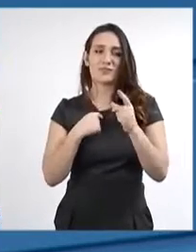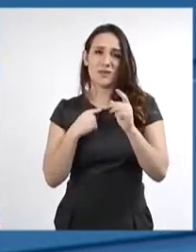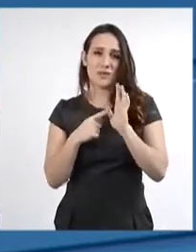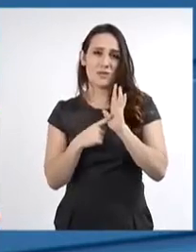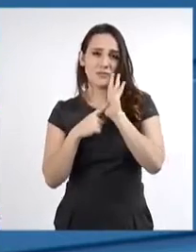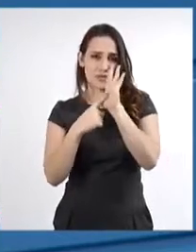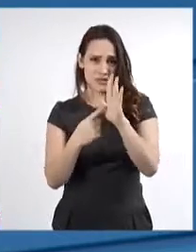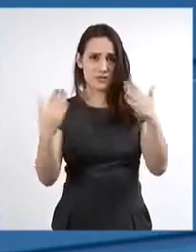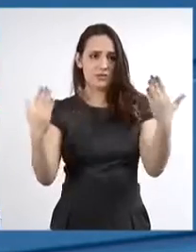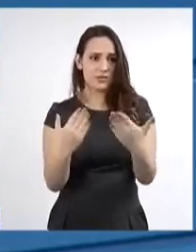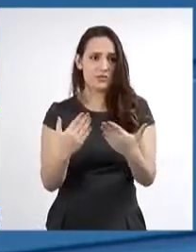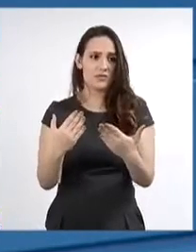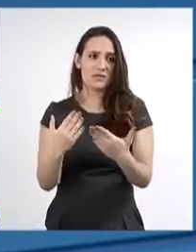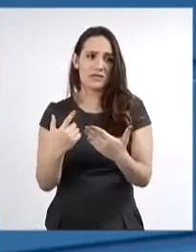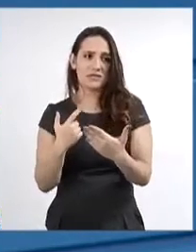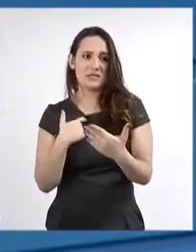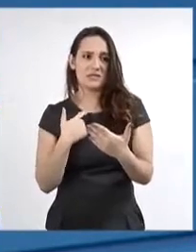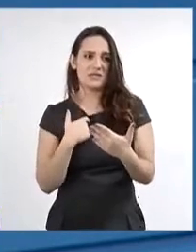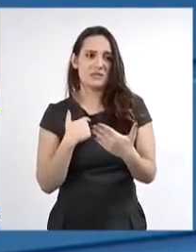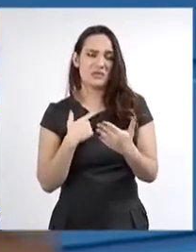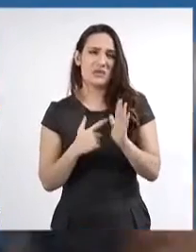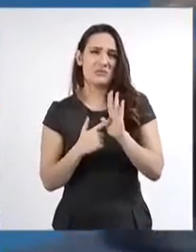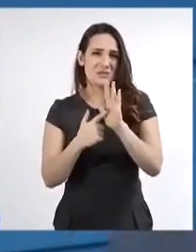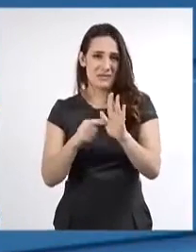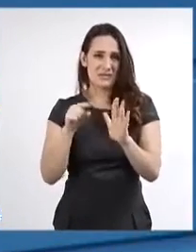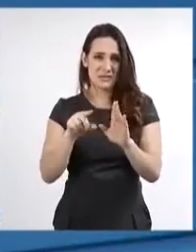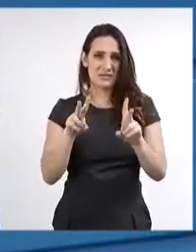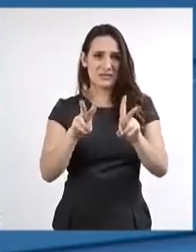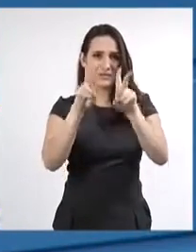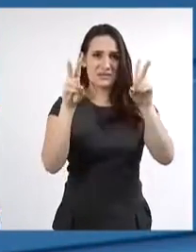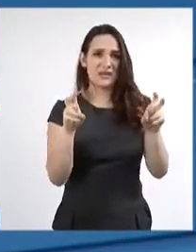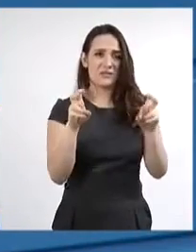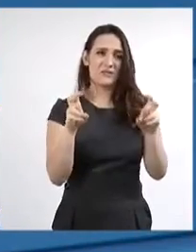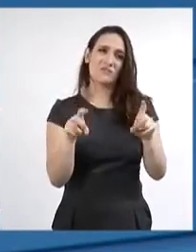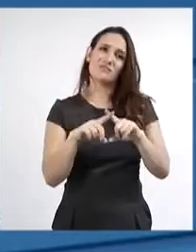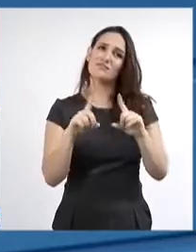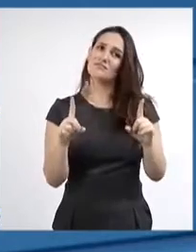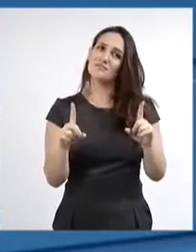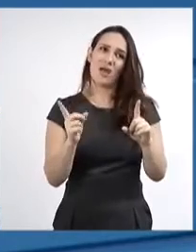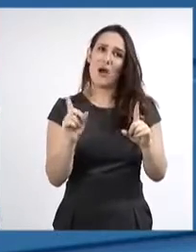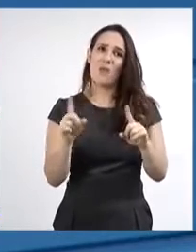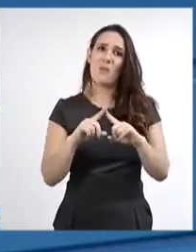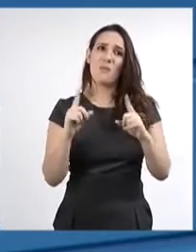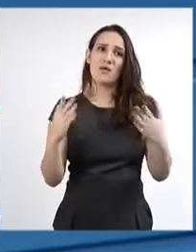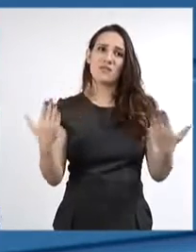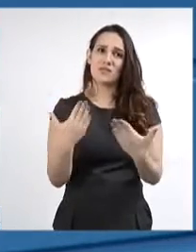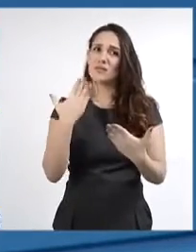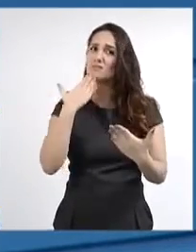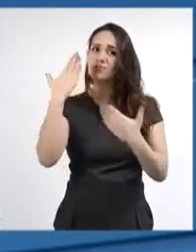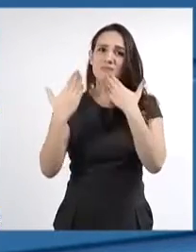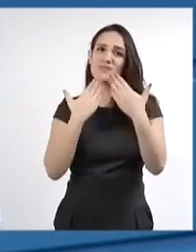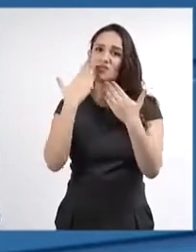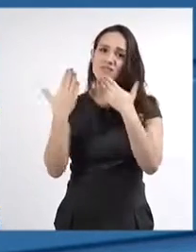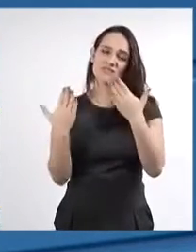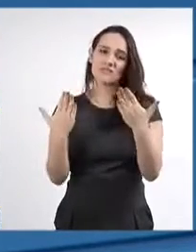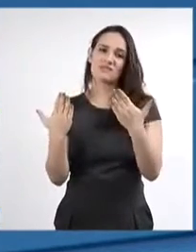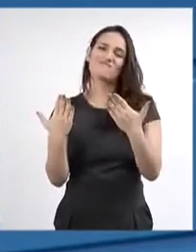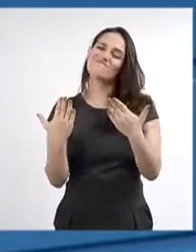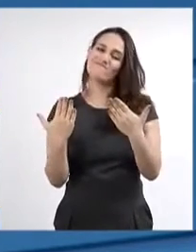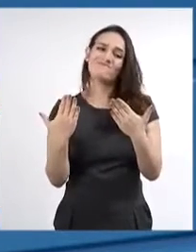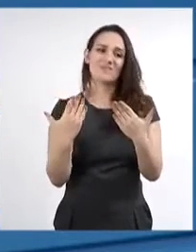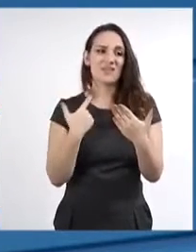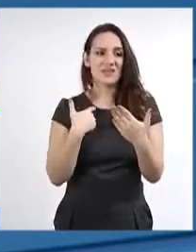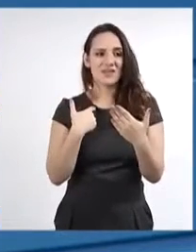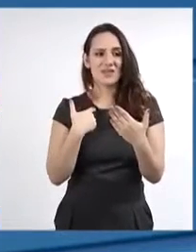não costumo aprovar, apresentar projeto nessa envergadura, mas diante da solicitação que